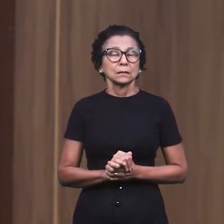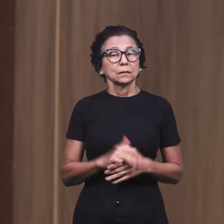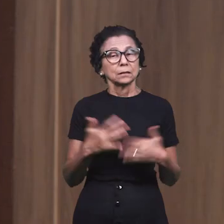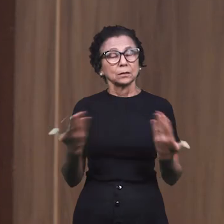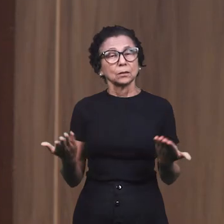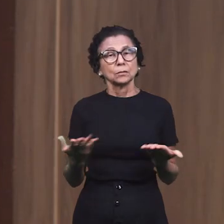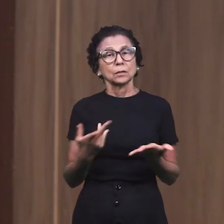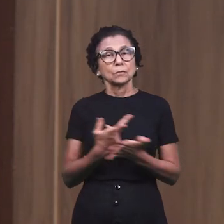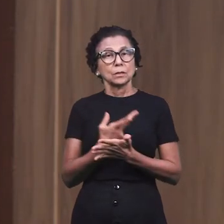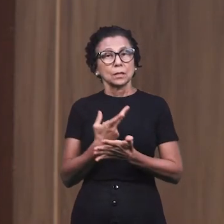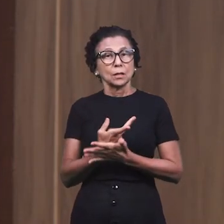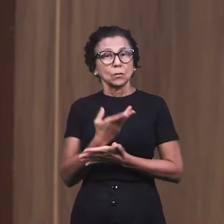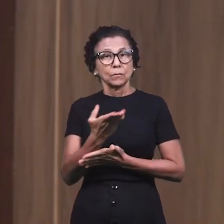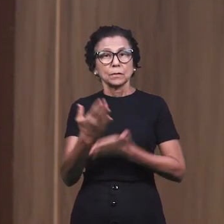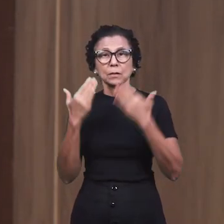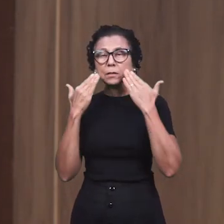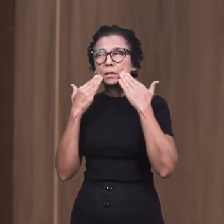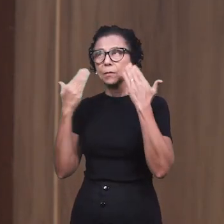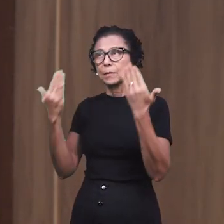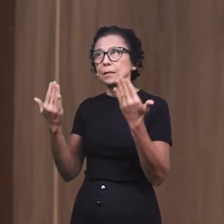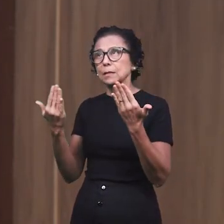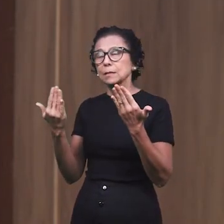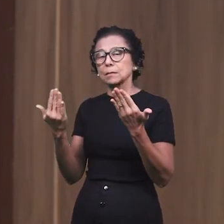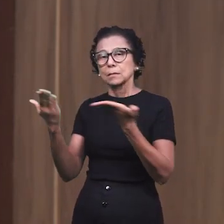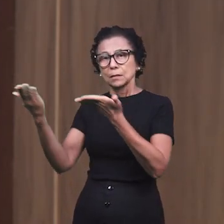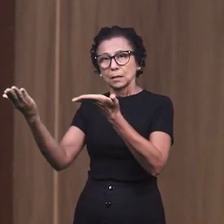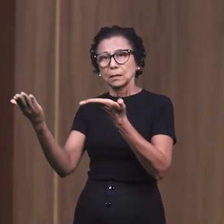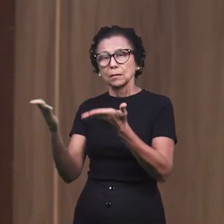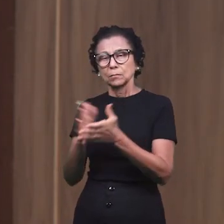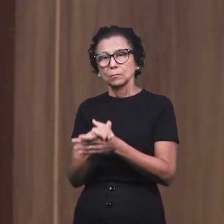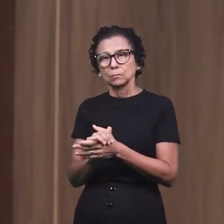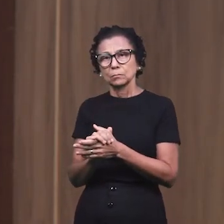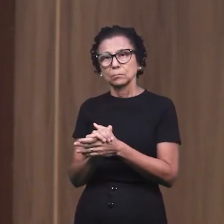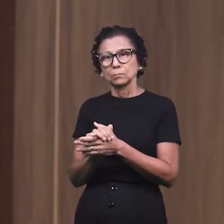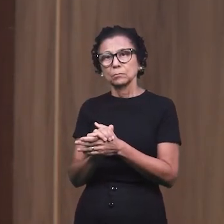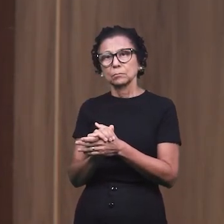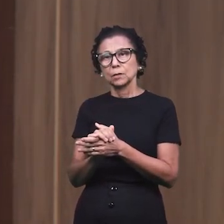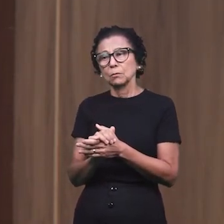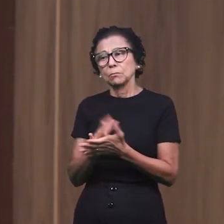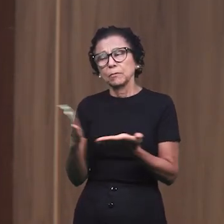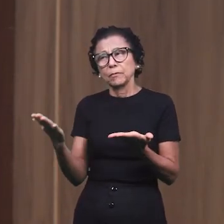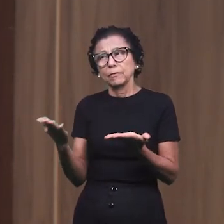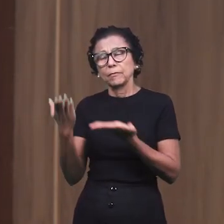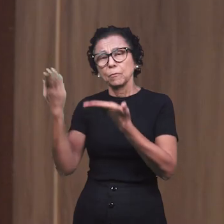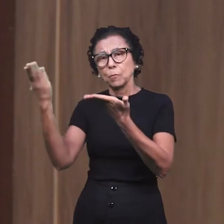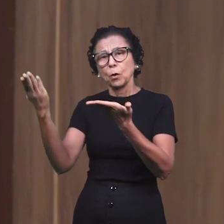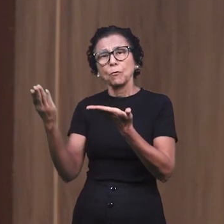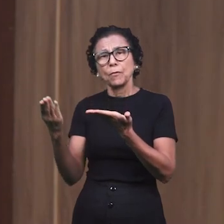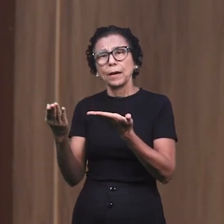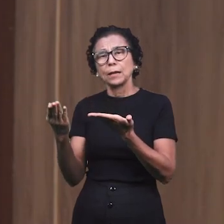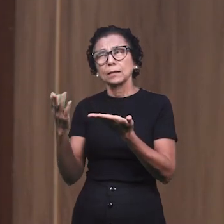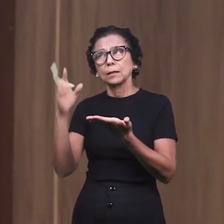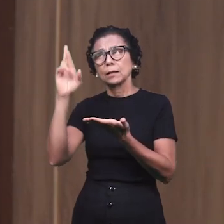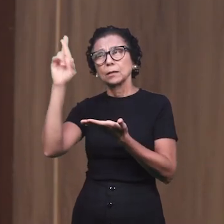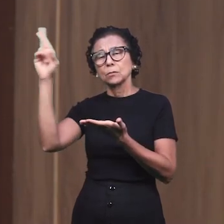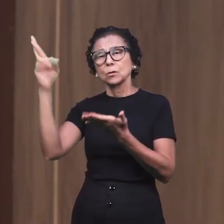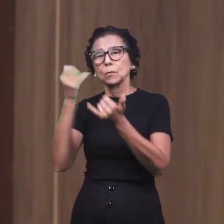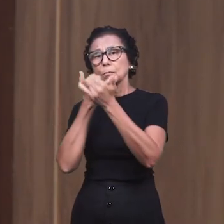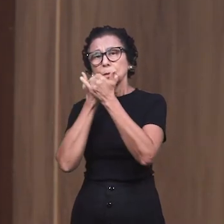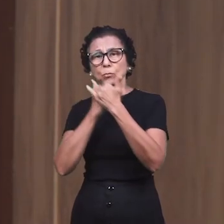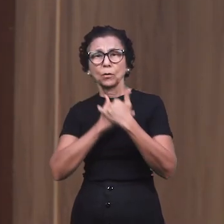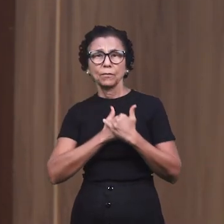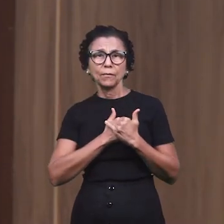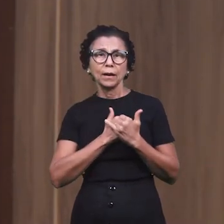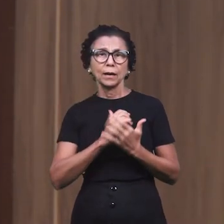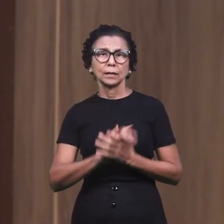se apresenta diante do Senhor com um sacrifício. E haverá o perdão. E haverá o perdão. É isso que o Senhor está falando. Agora, a partir